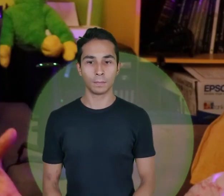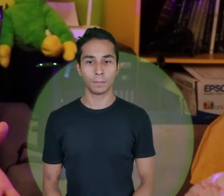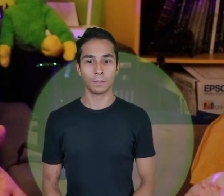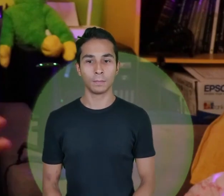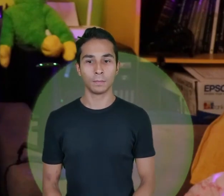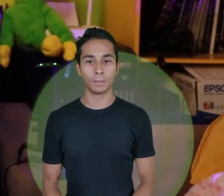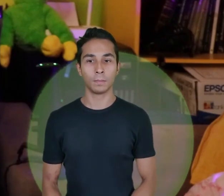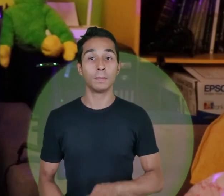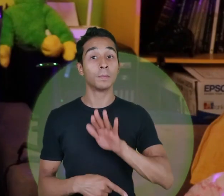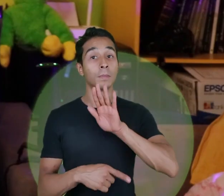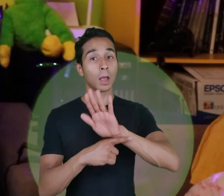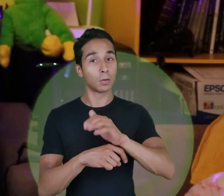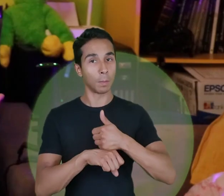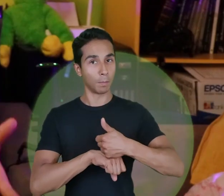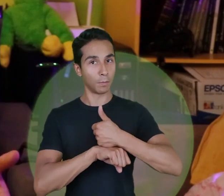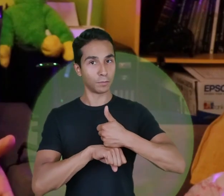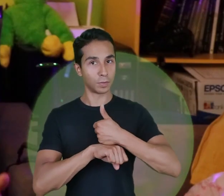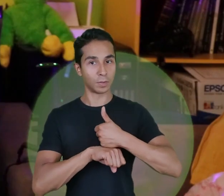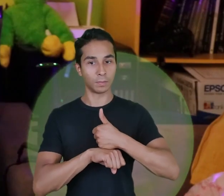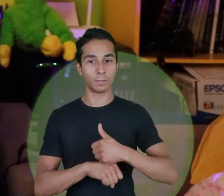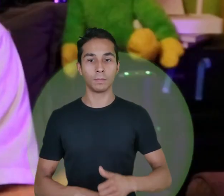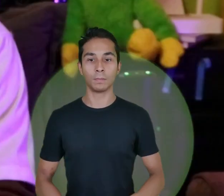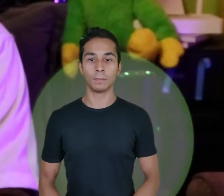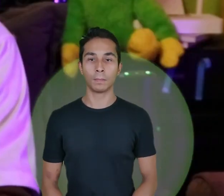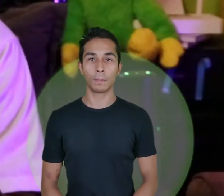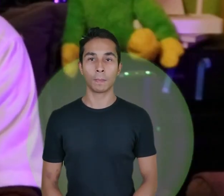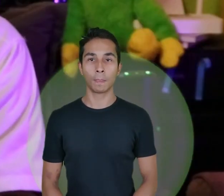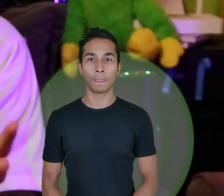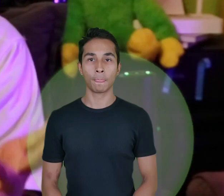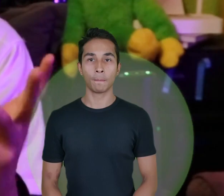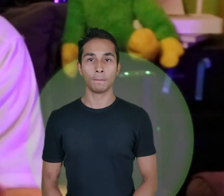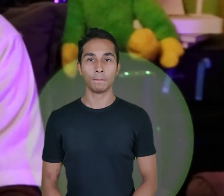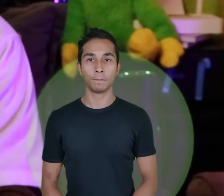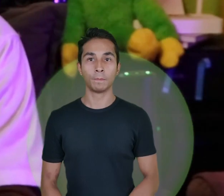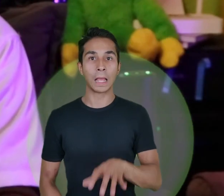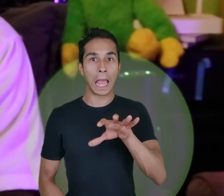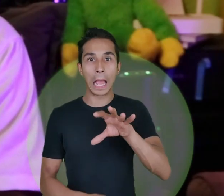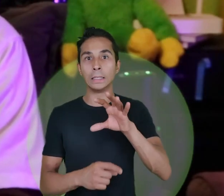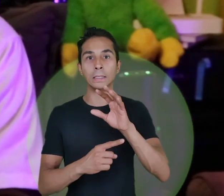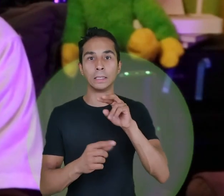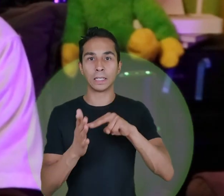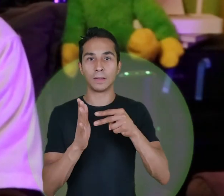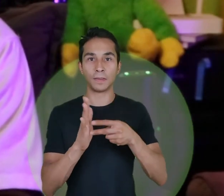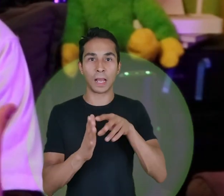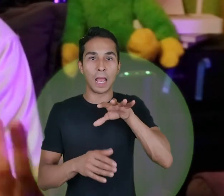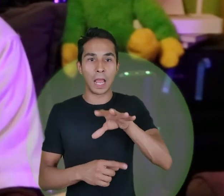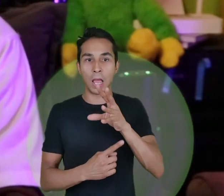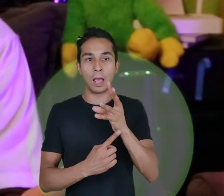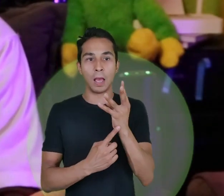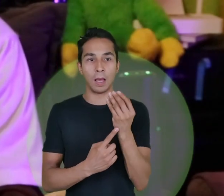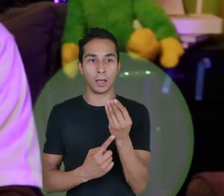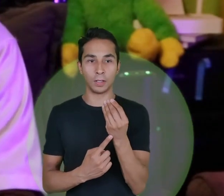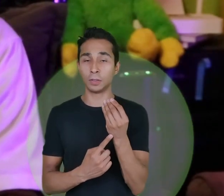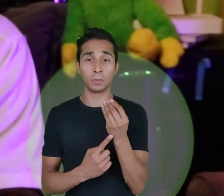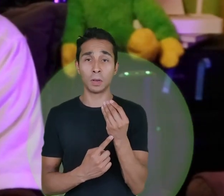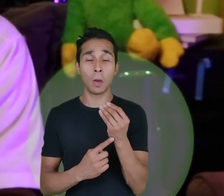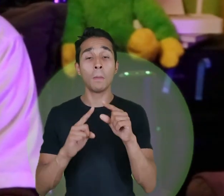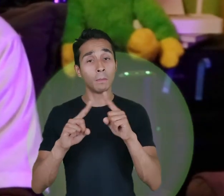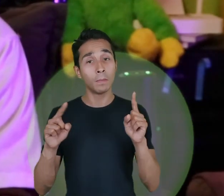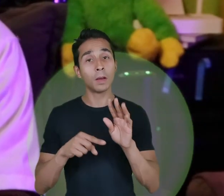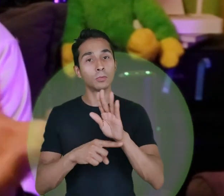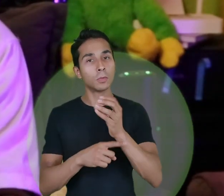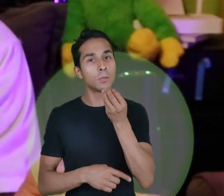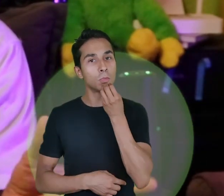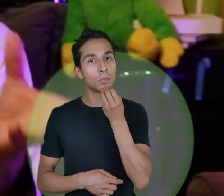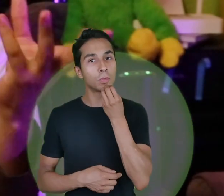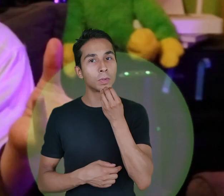para saber mais sobre isso e como se profissionalizar. Não que isso vai te definir como artista, mas isso vai te abrir novas possibilidades e